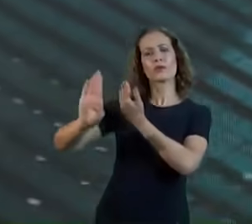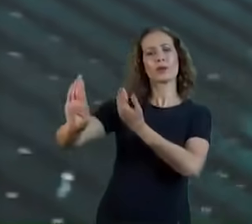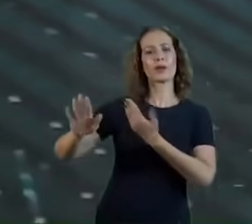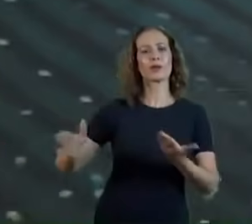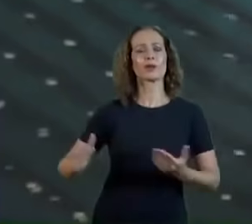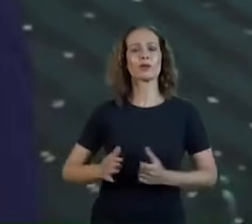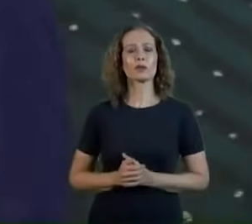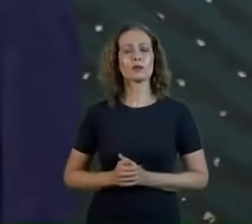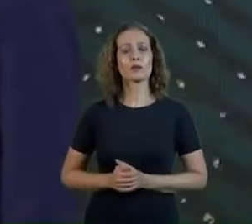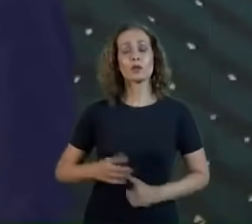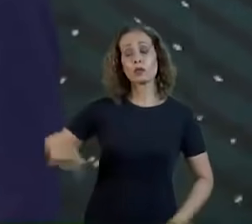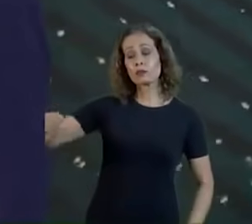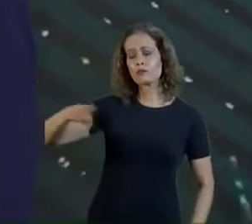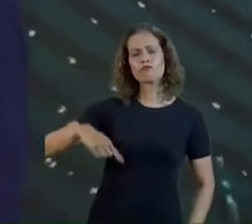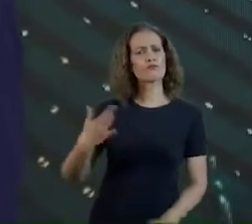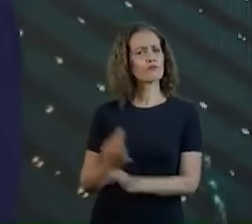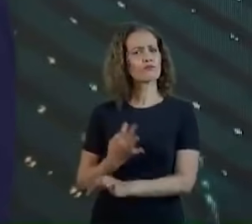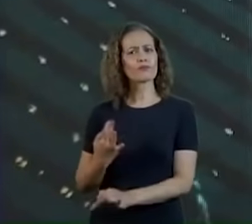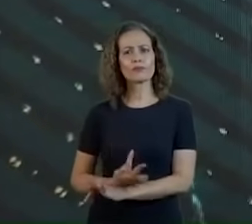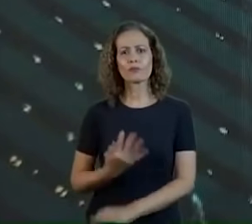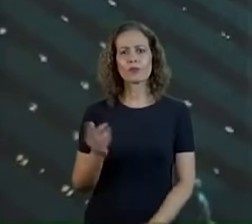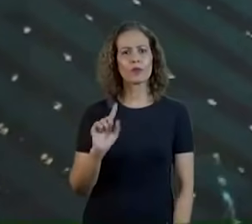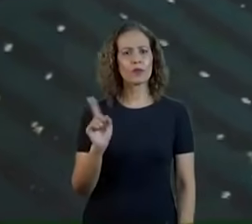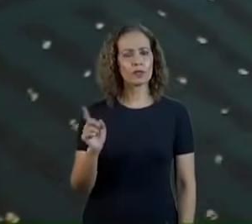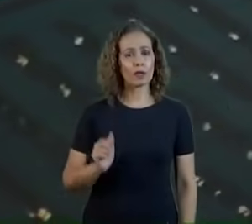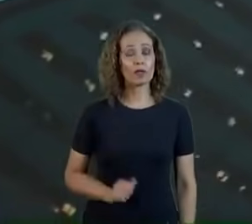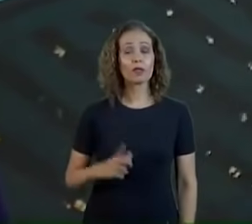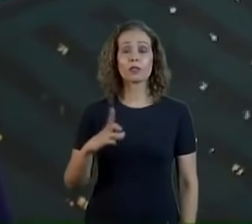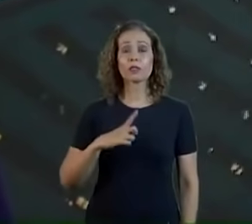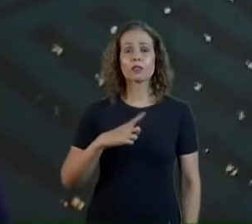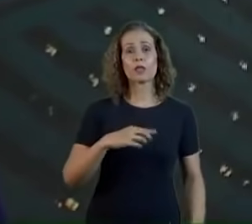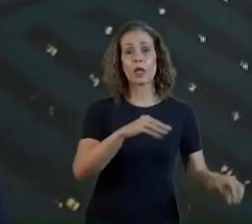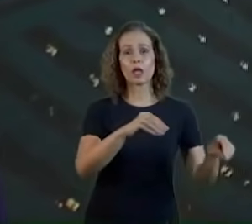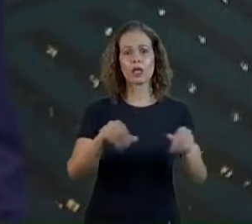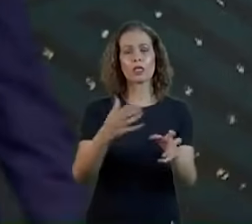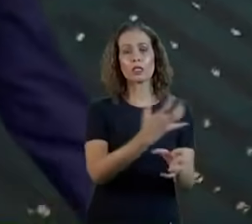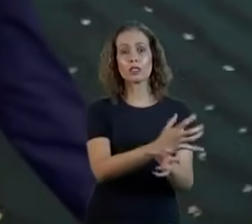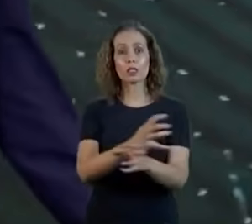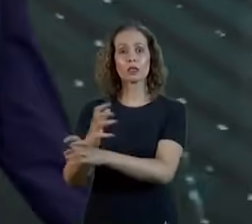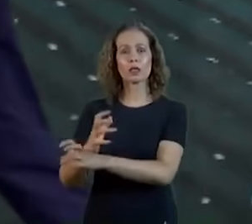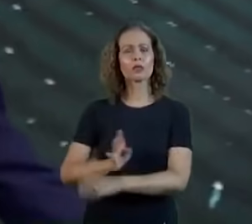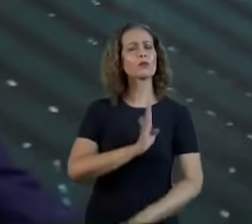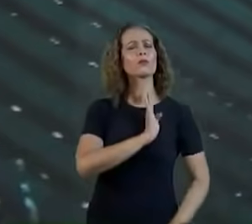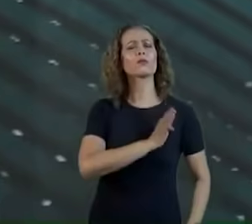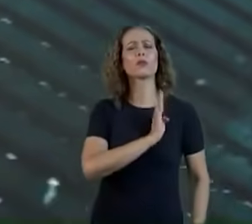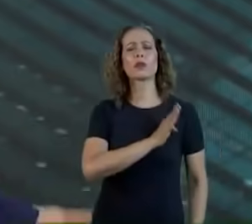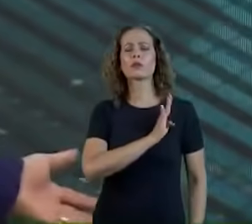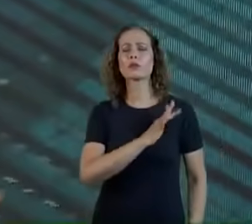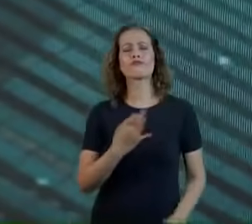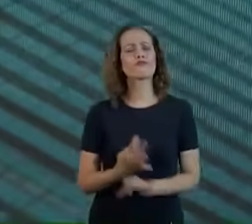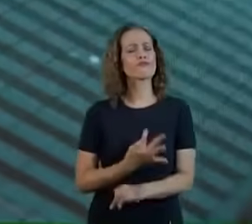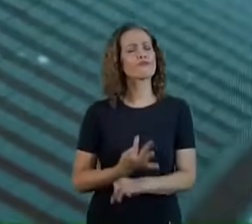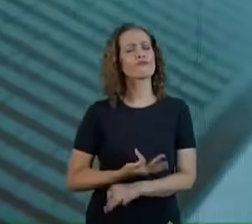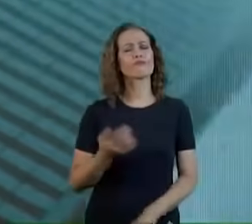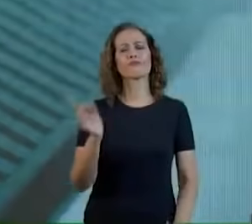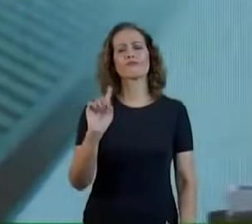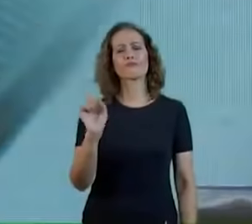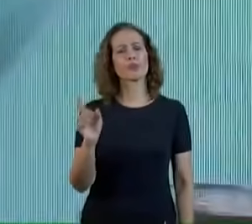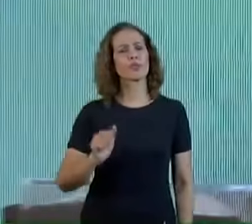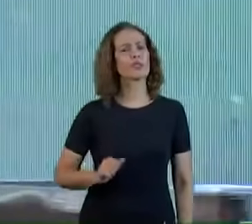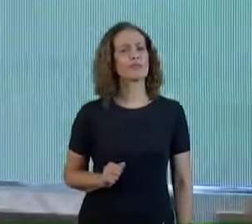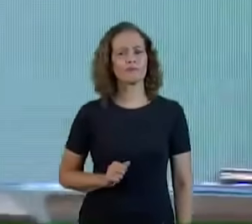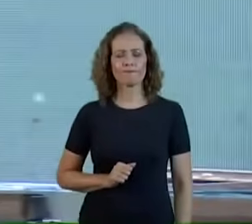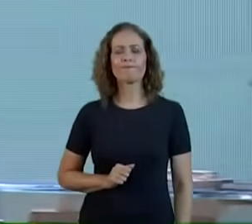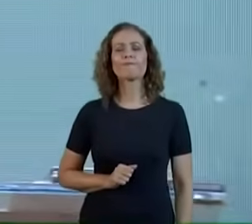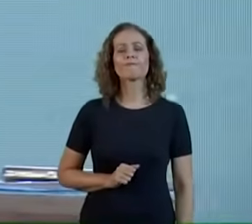Eles não aguentaram. Tem desertos, gente, que o coração da gente fala assim: eu não dou